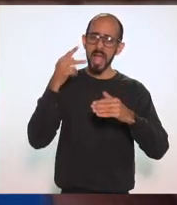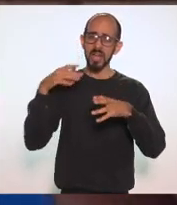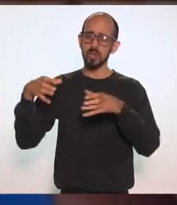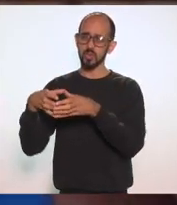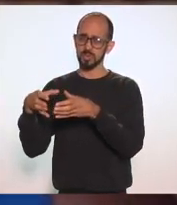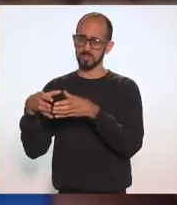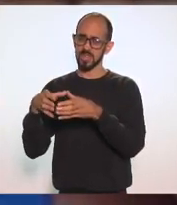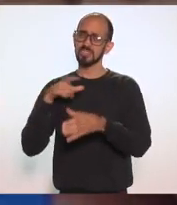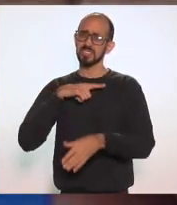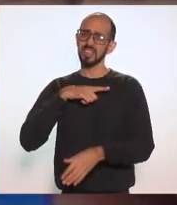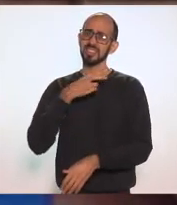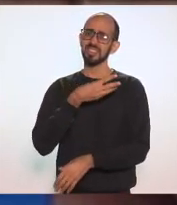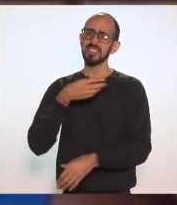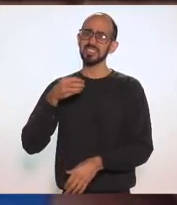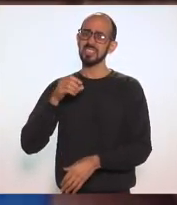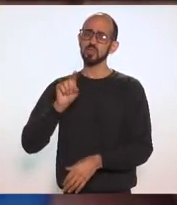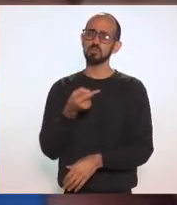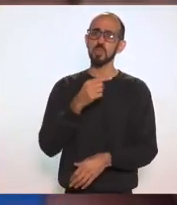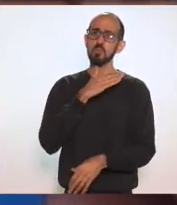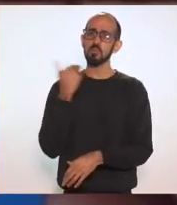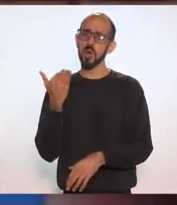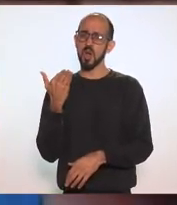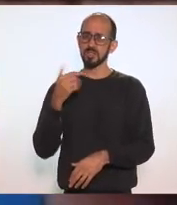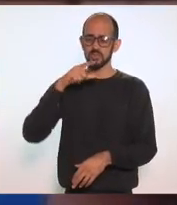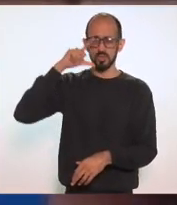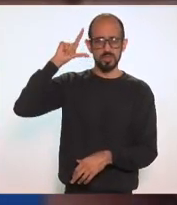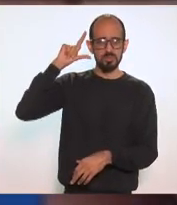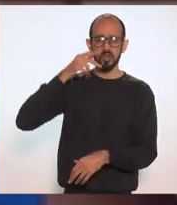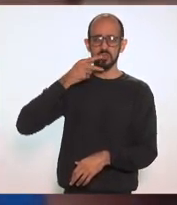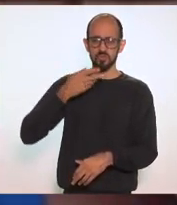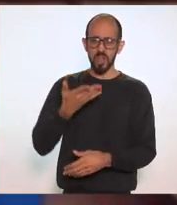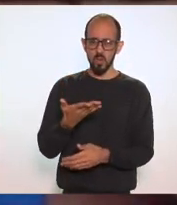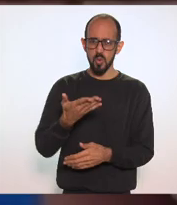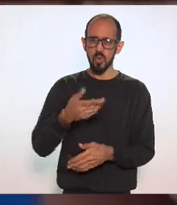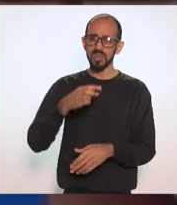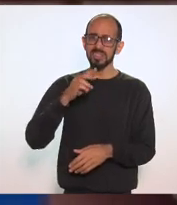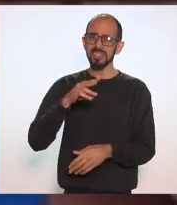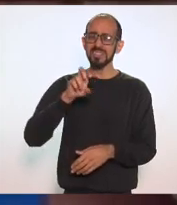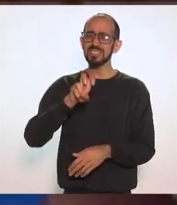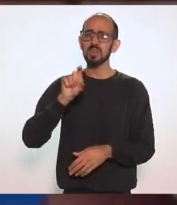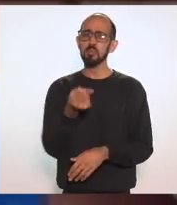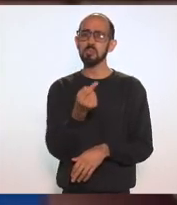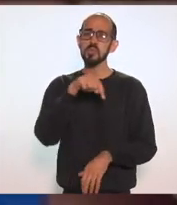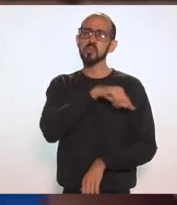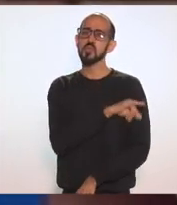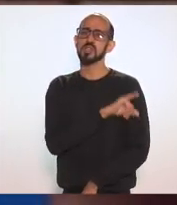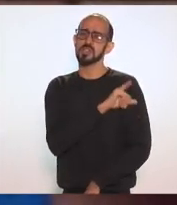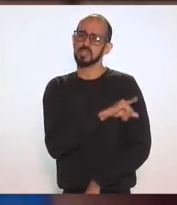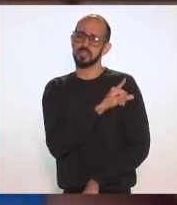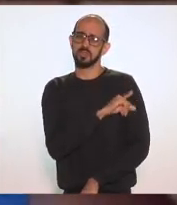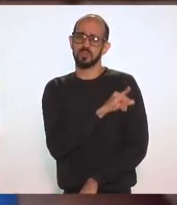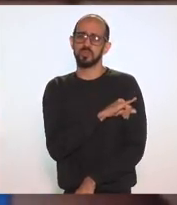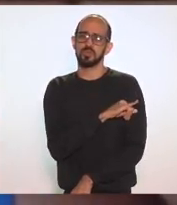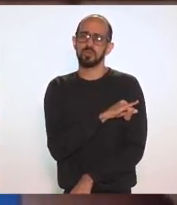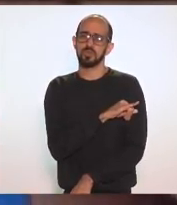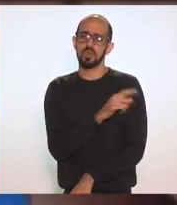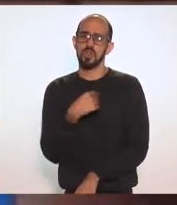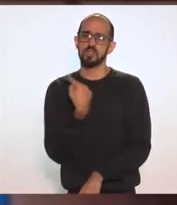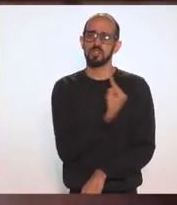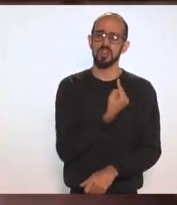300 mil mortos, o deputado Luiz Paulo ressaltou aqui muito bem, 35 mil só no estado do Rio de Janeiro. Nós estamos